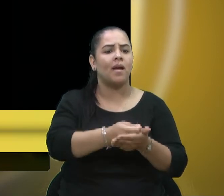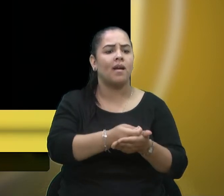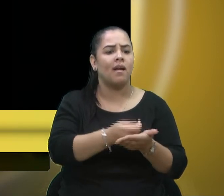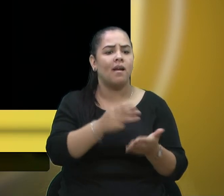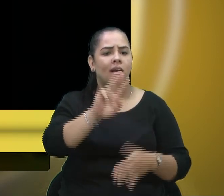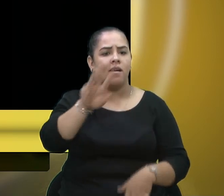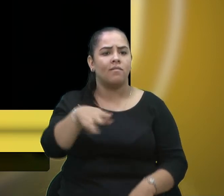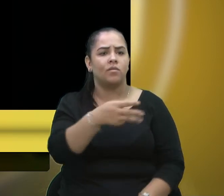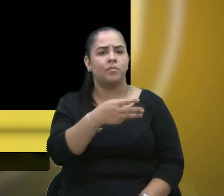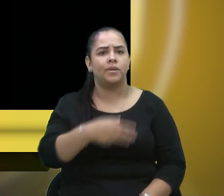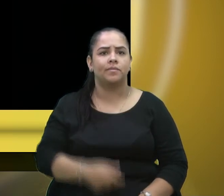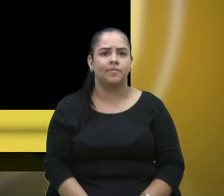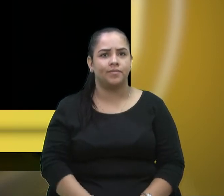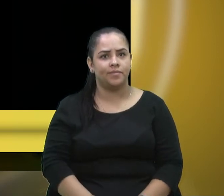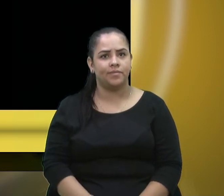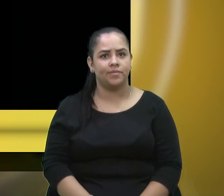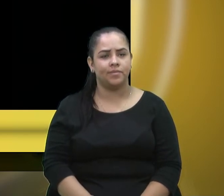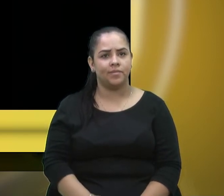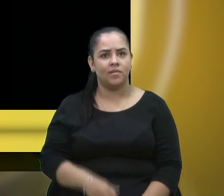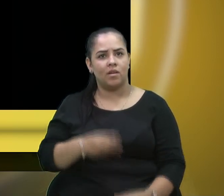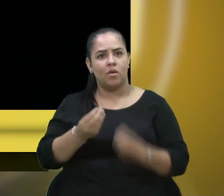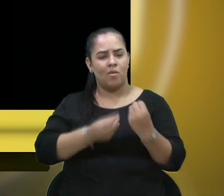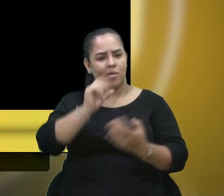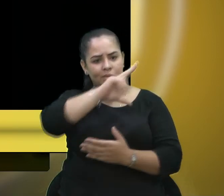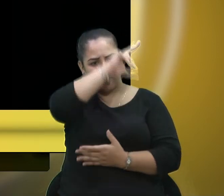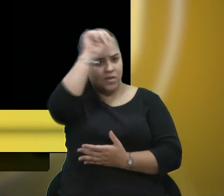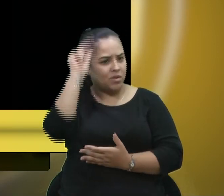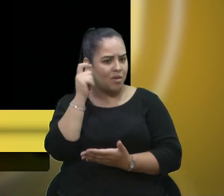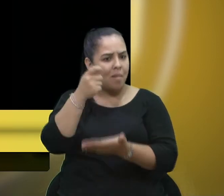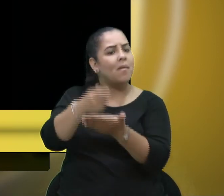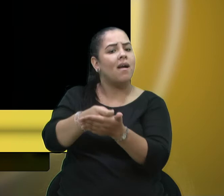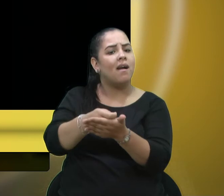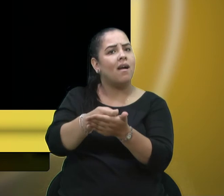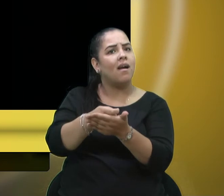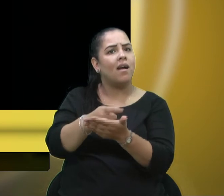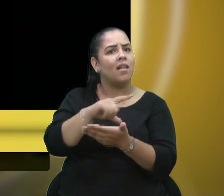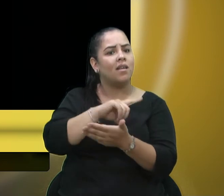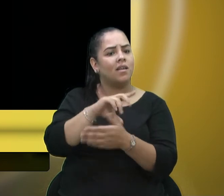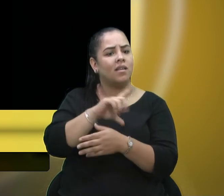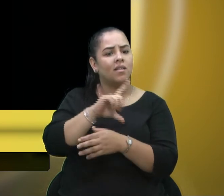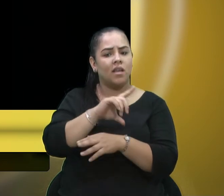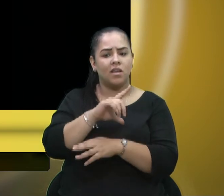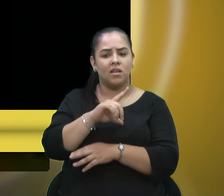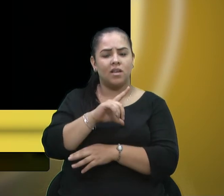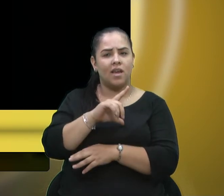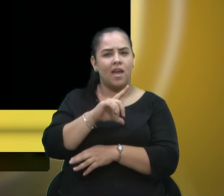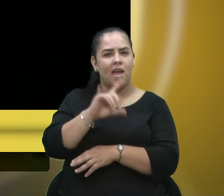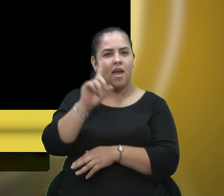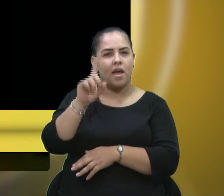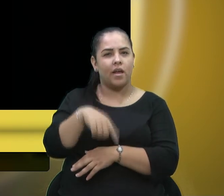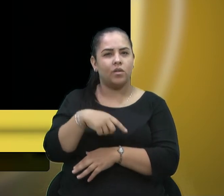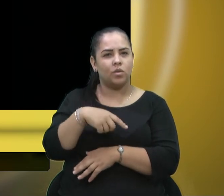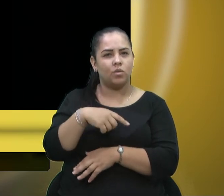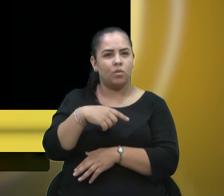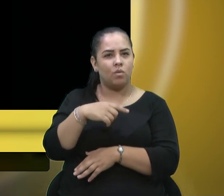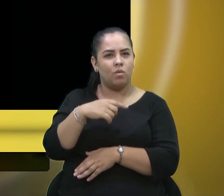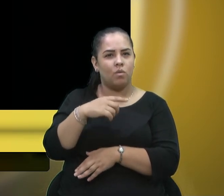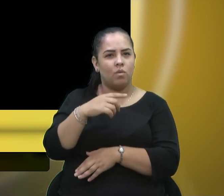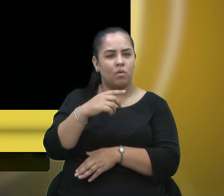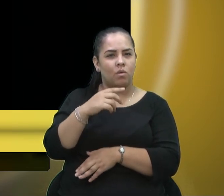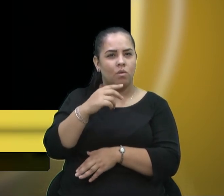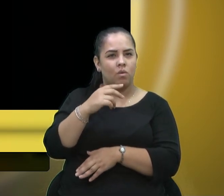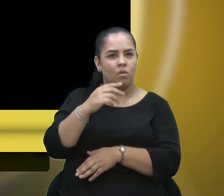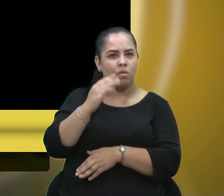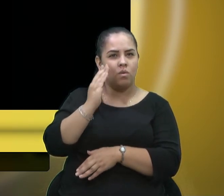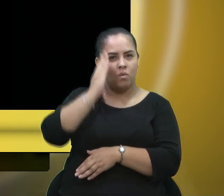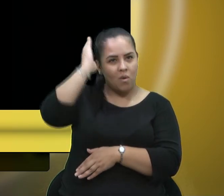que a prefeitura vai ressarcir essa diferença que foi no governo Guerra, aí, que parece que é perto, em torno de